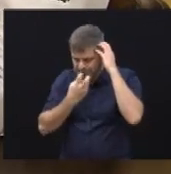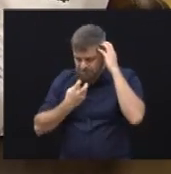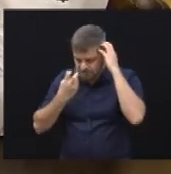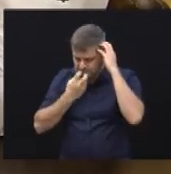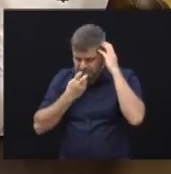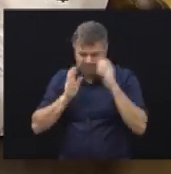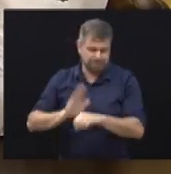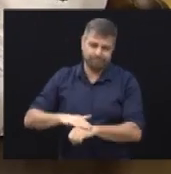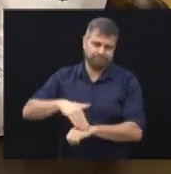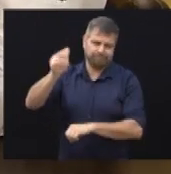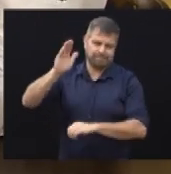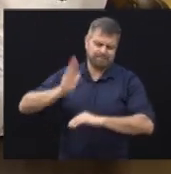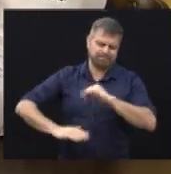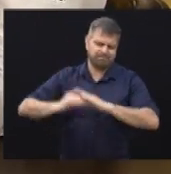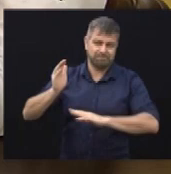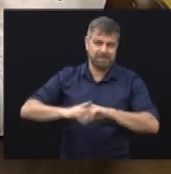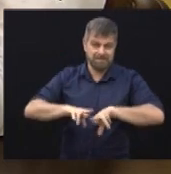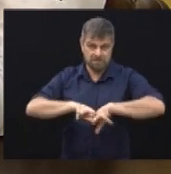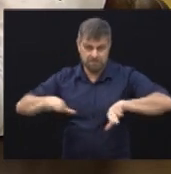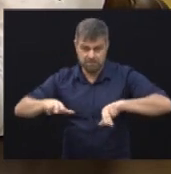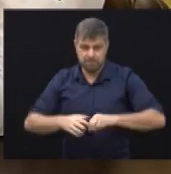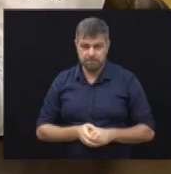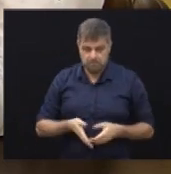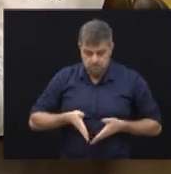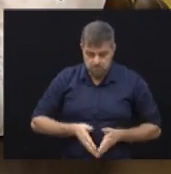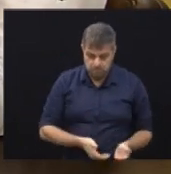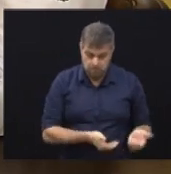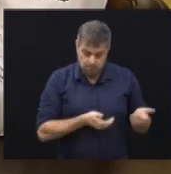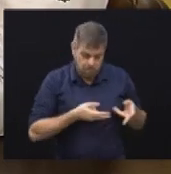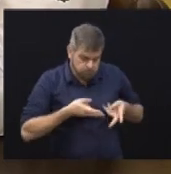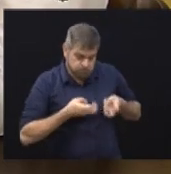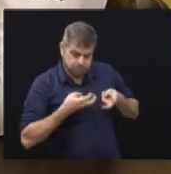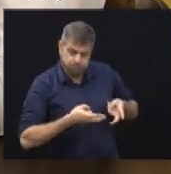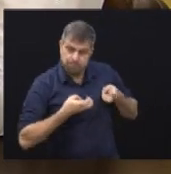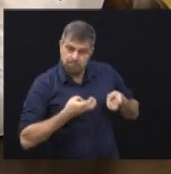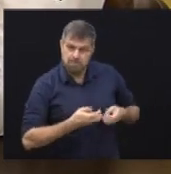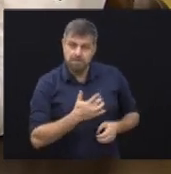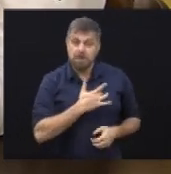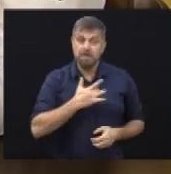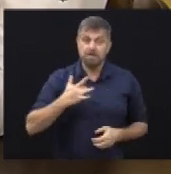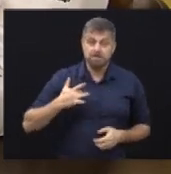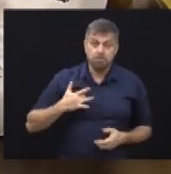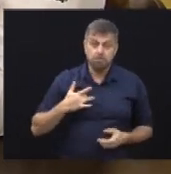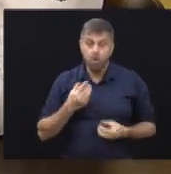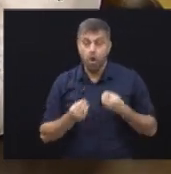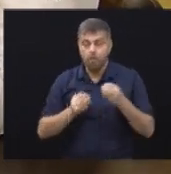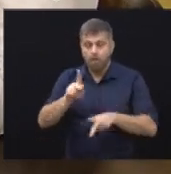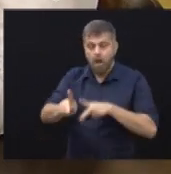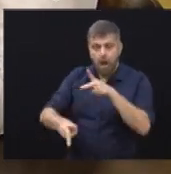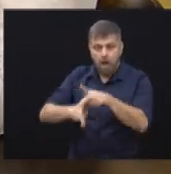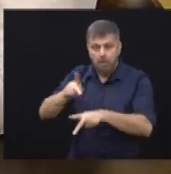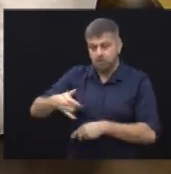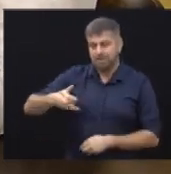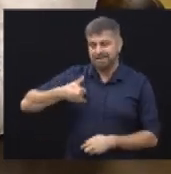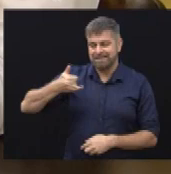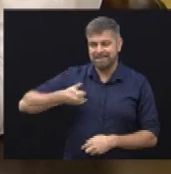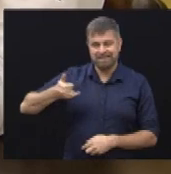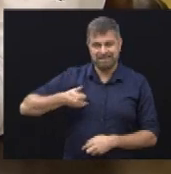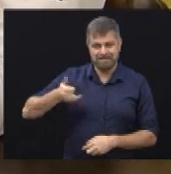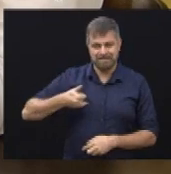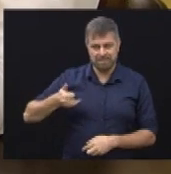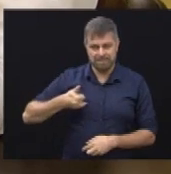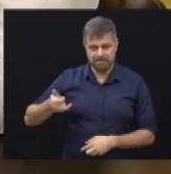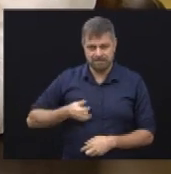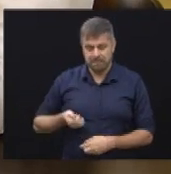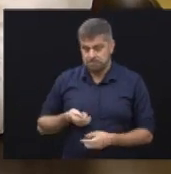reabilitação, vendo desde o início qual que é a necessidade da saúde da população em cada fase e